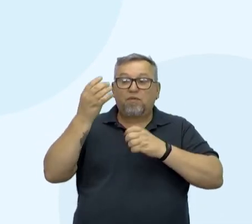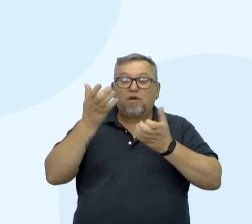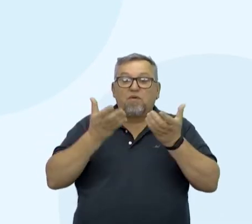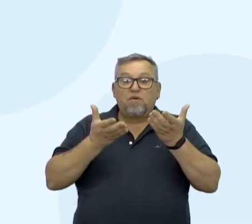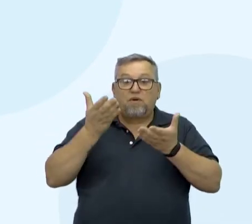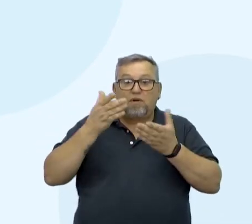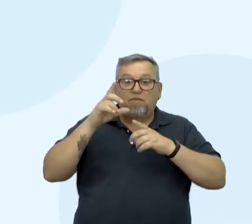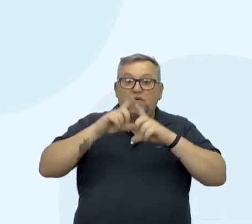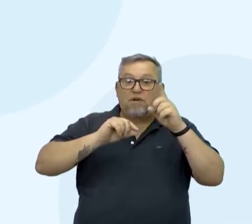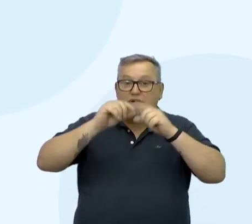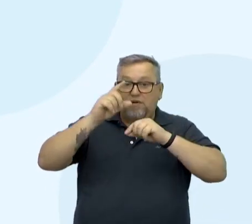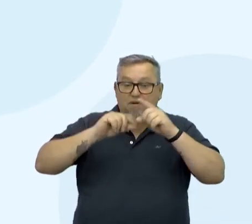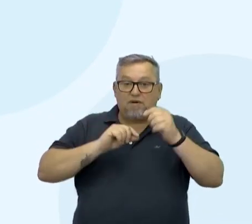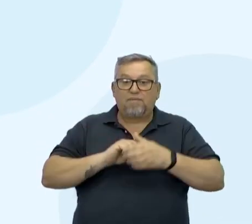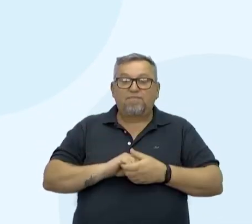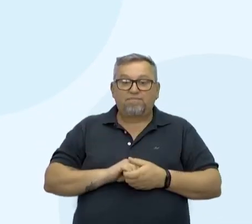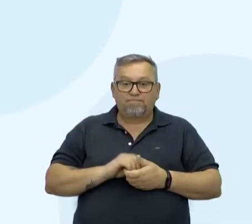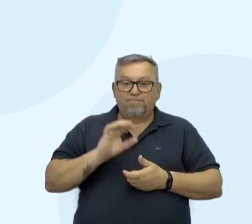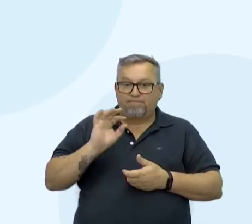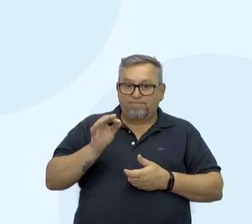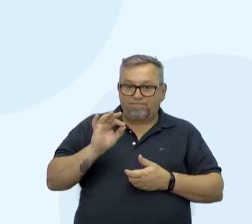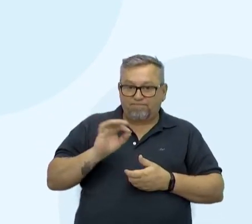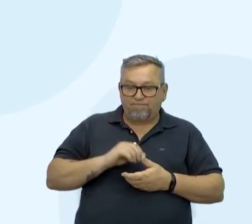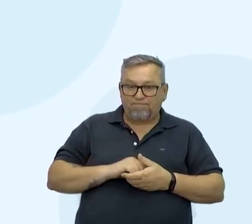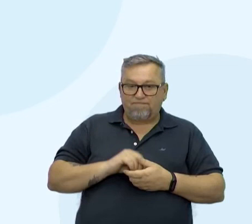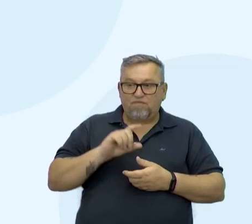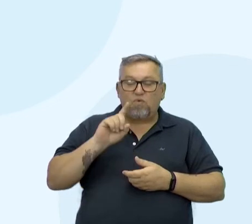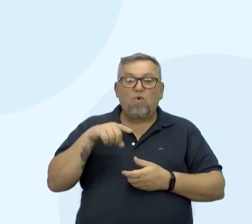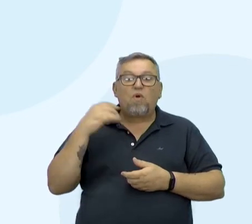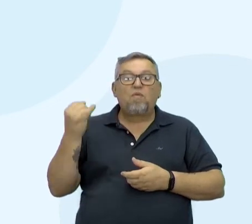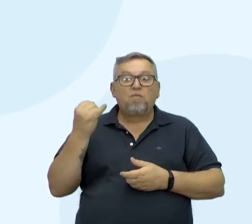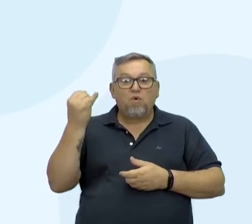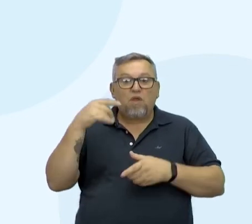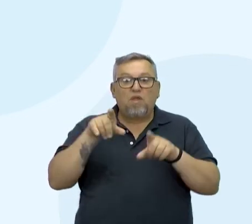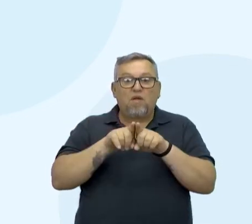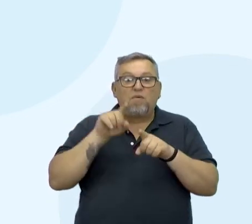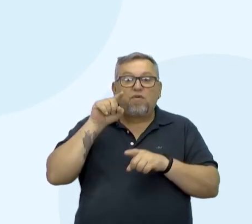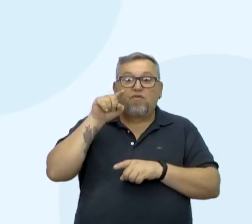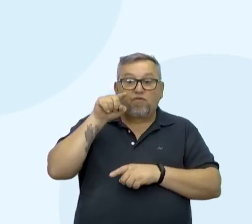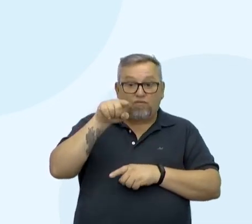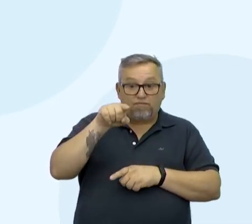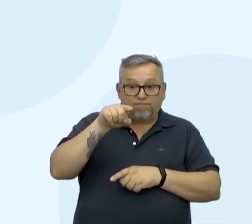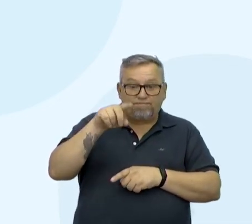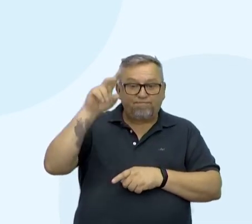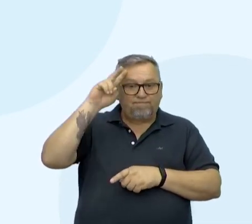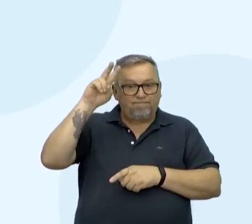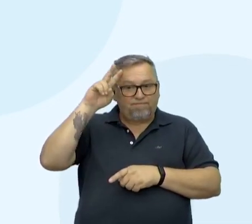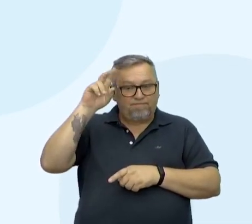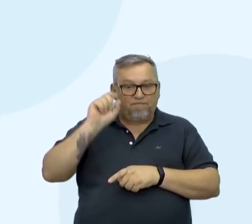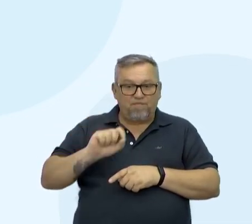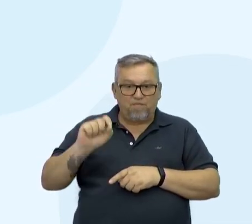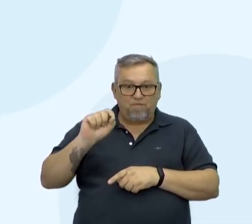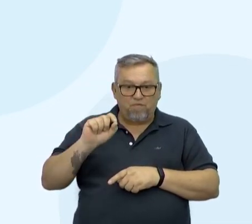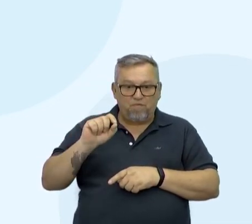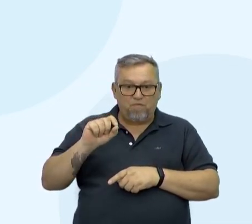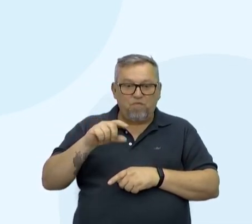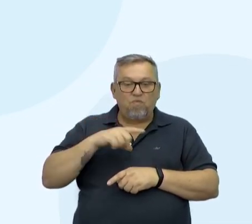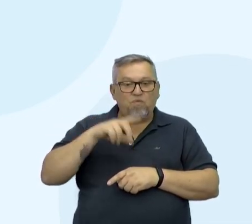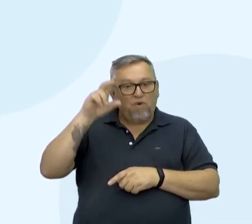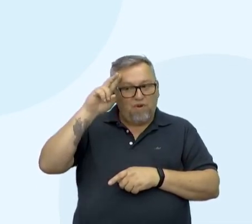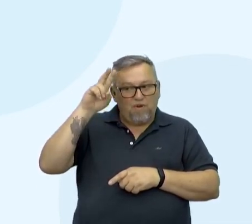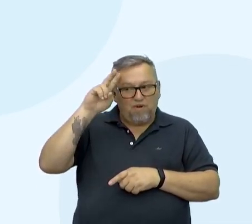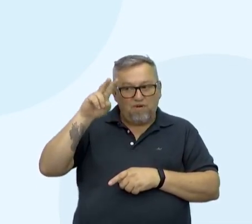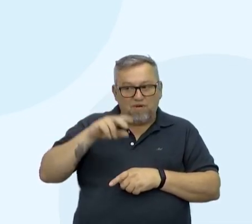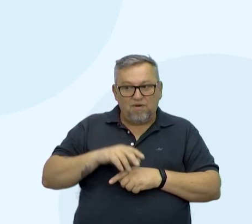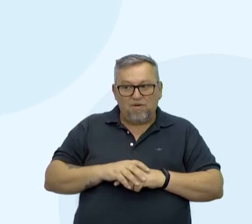importância para o equilíbrio dessa estrela, da estrela. Qual que é a importância de você? Vamos lembrar, né, Gibalina? Eu tenho que lembrar, Gibalina, sobre isso